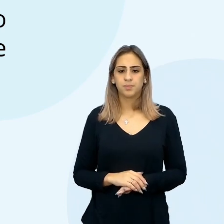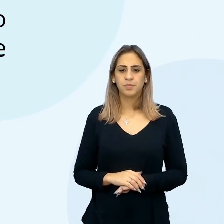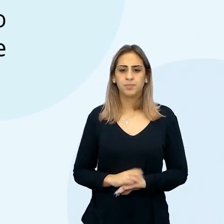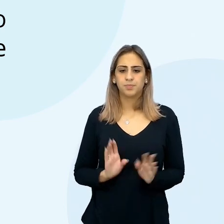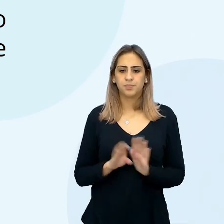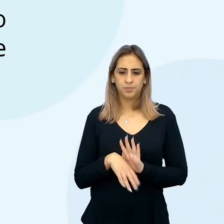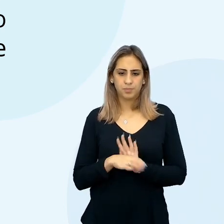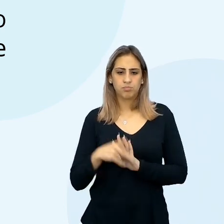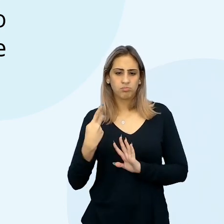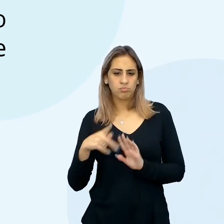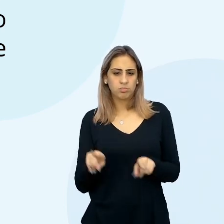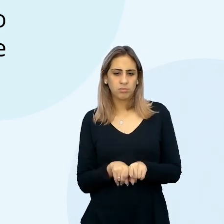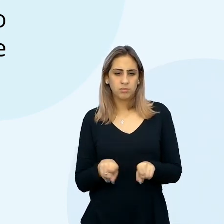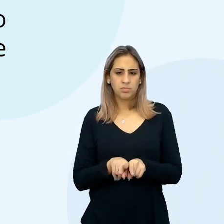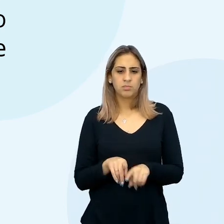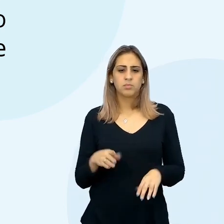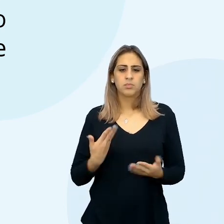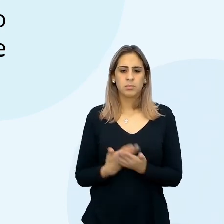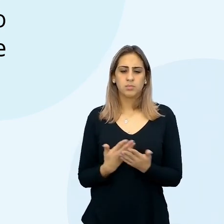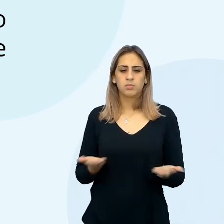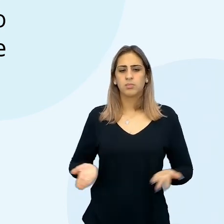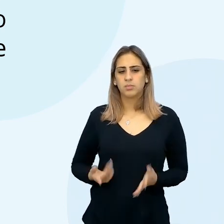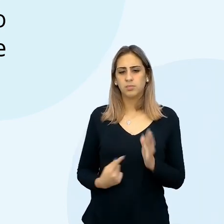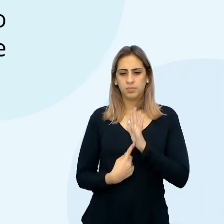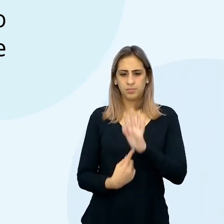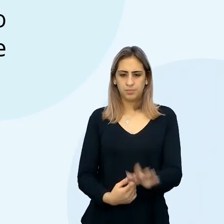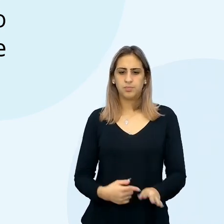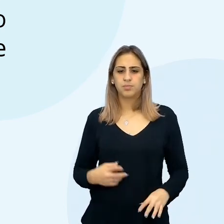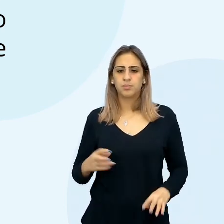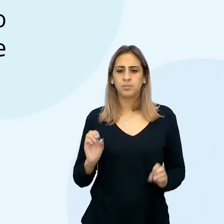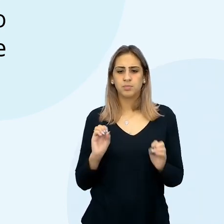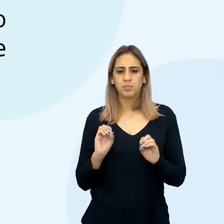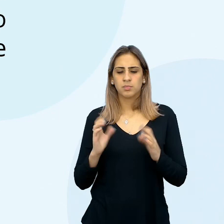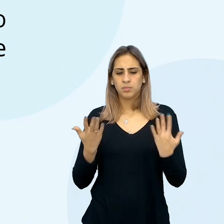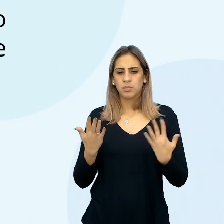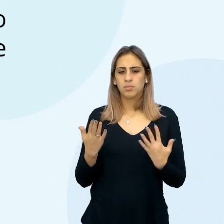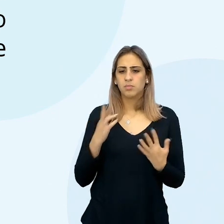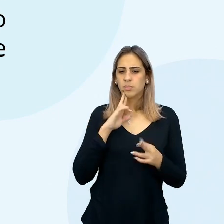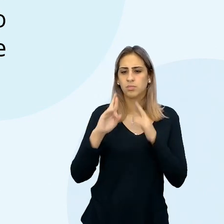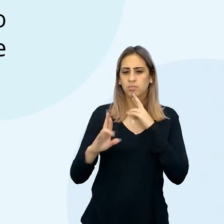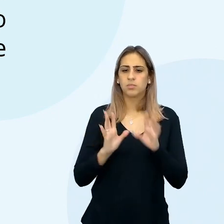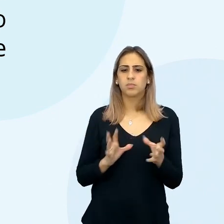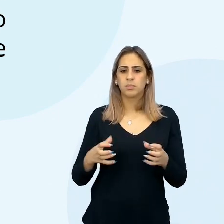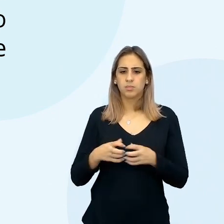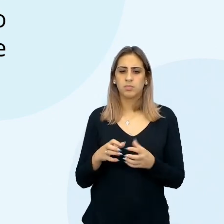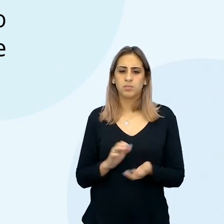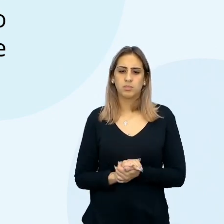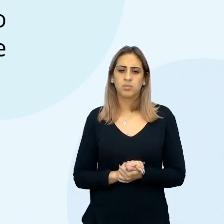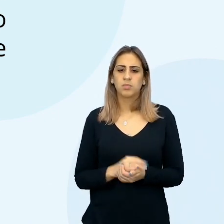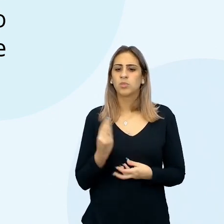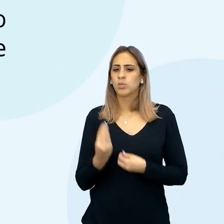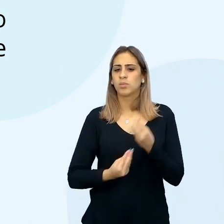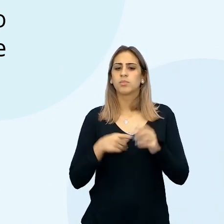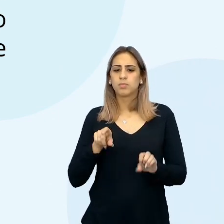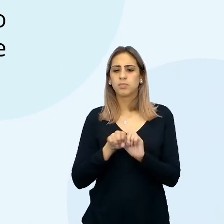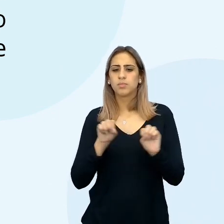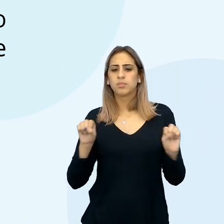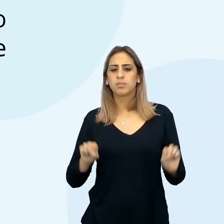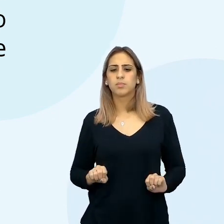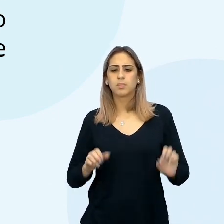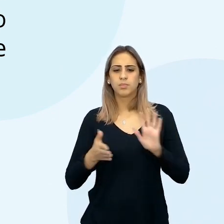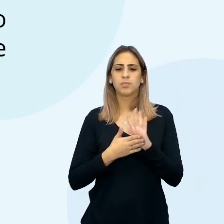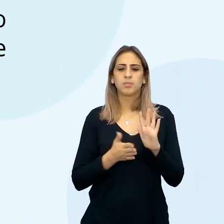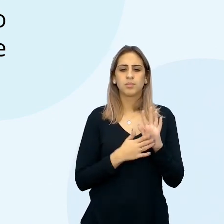foi apresentado na aula de hoje, para responder em grupos a seguinte questão. Como esse